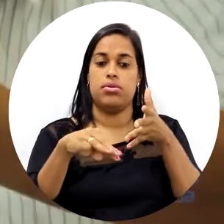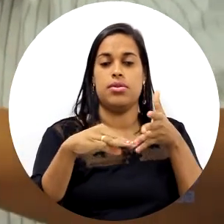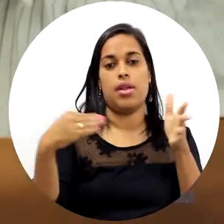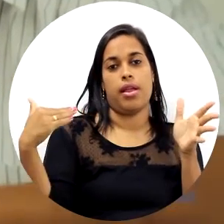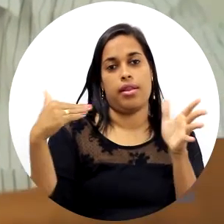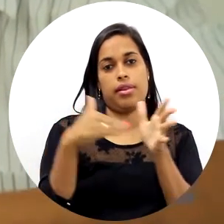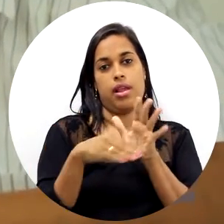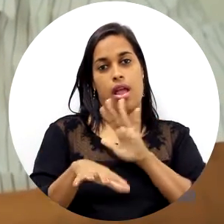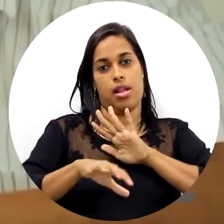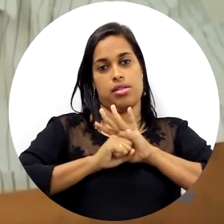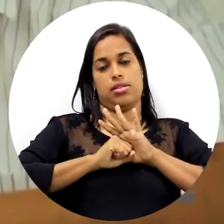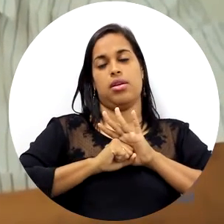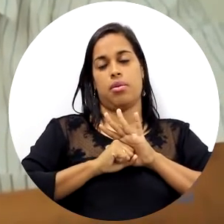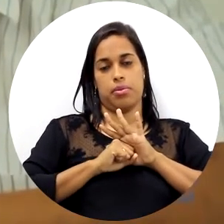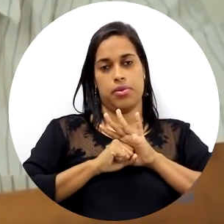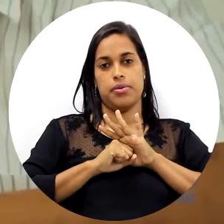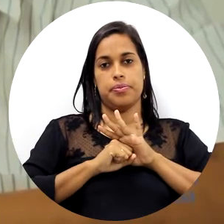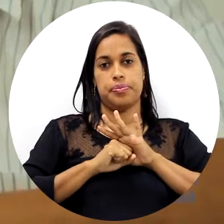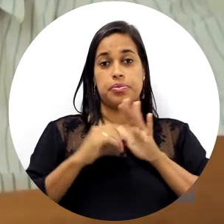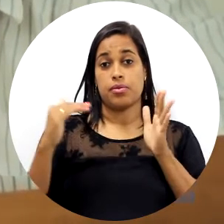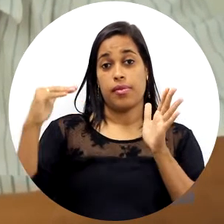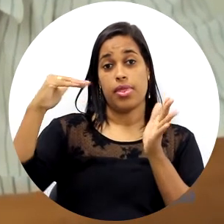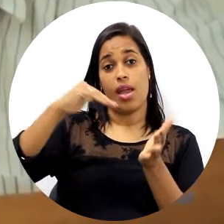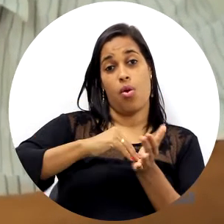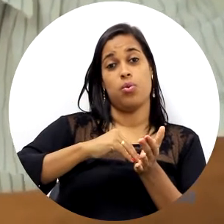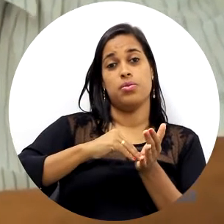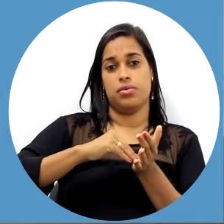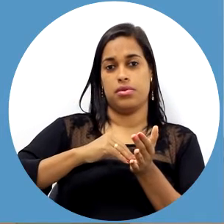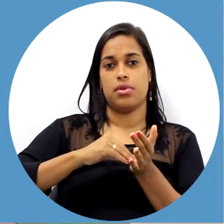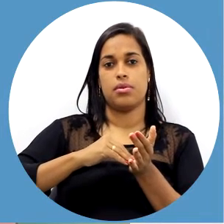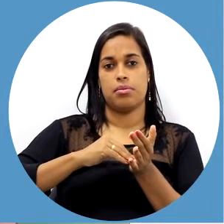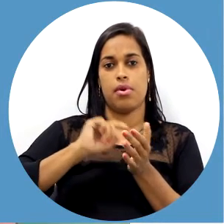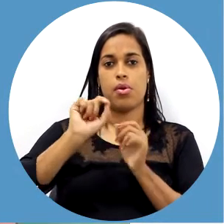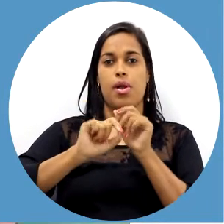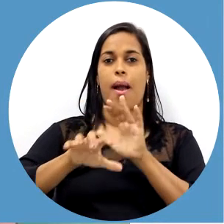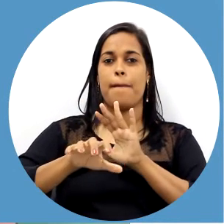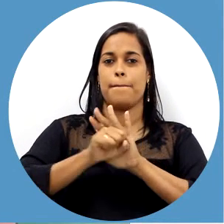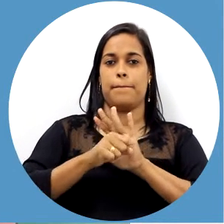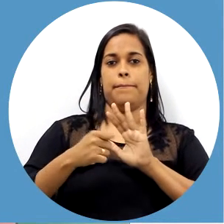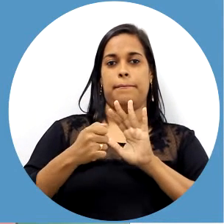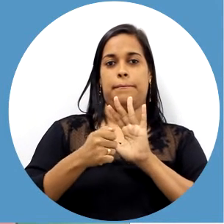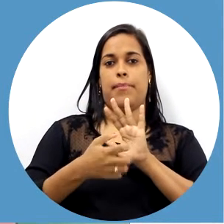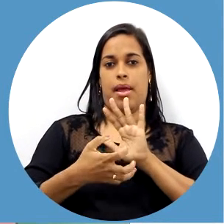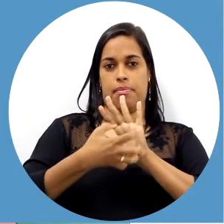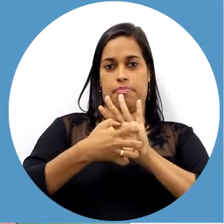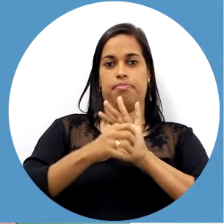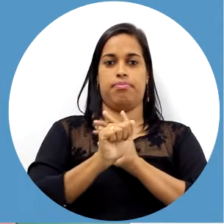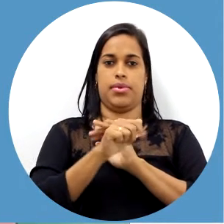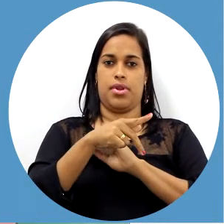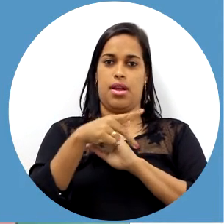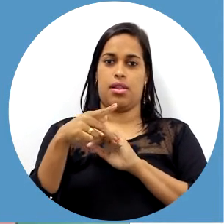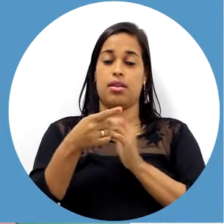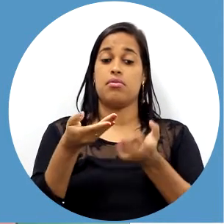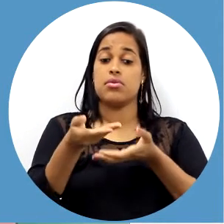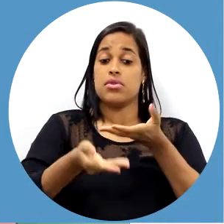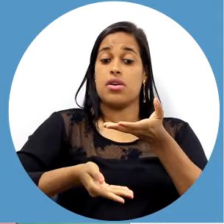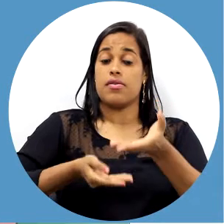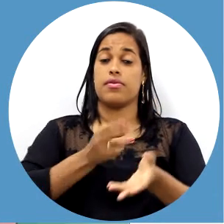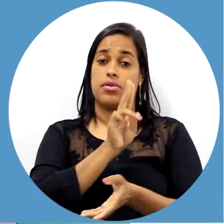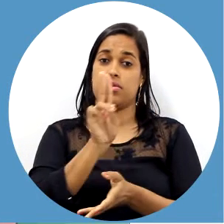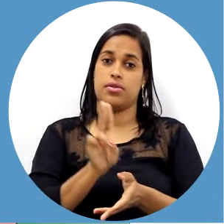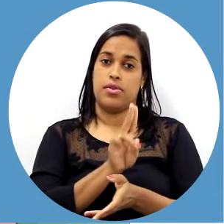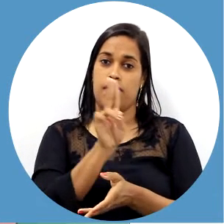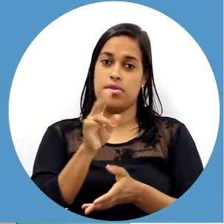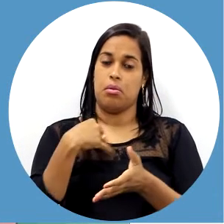emissor até o receptor. A última camada tem a ver com aplicação, os serviços que você vai